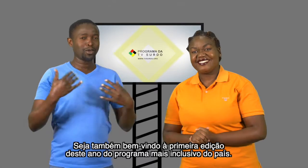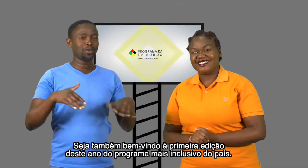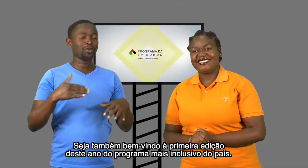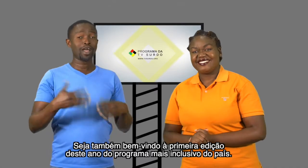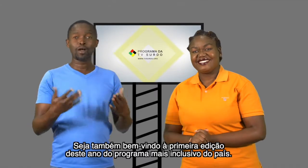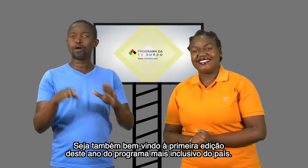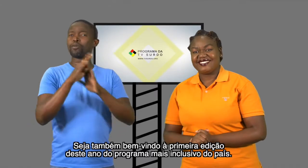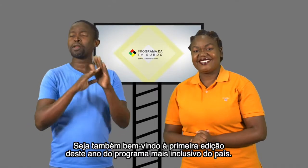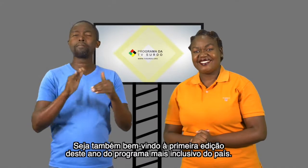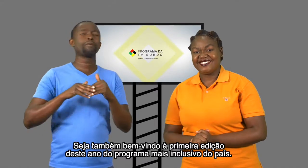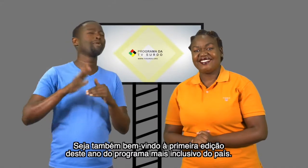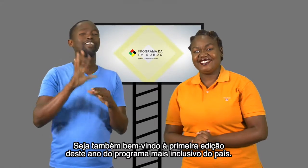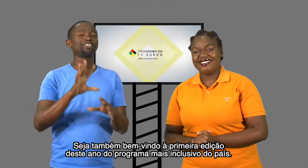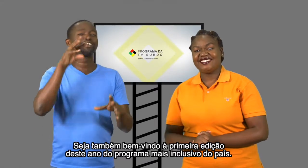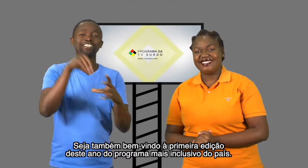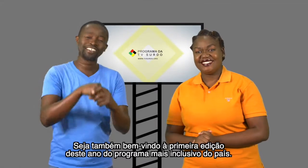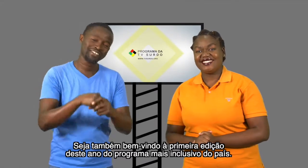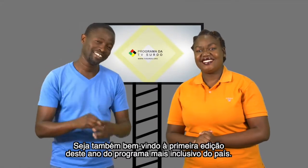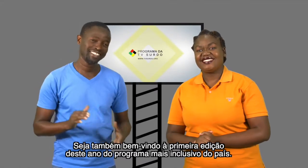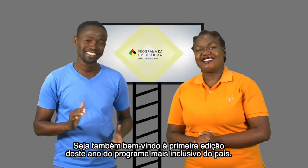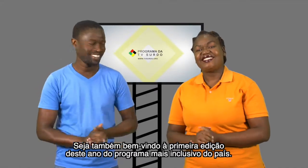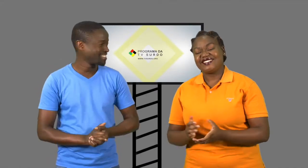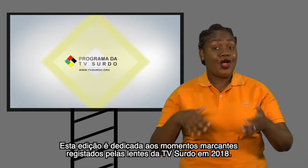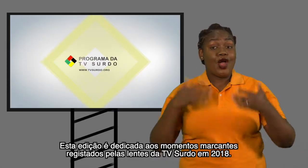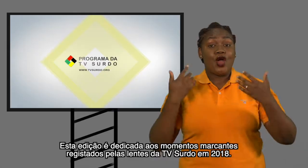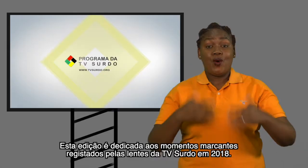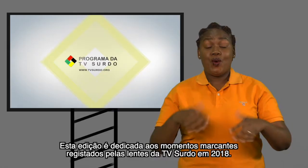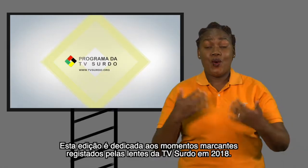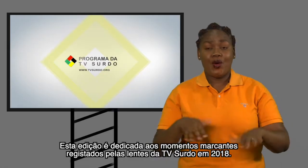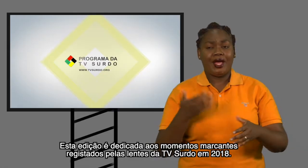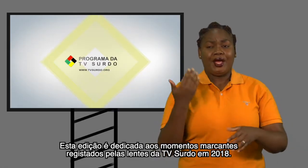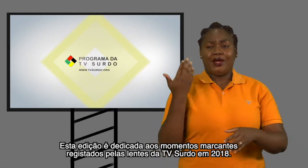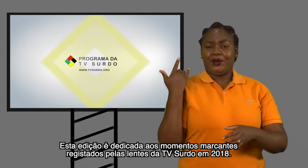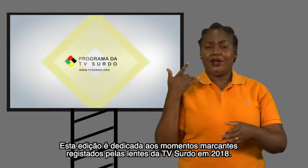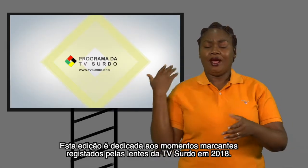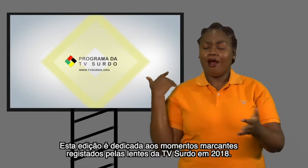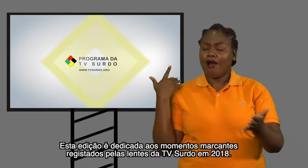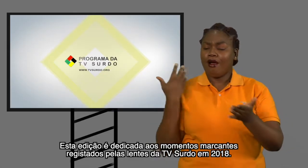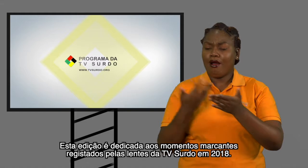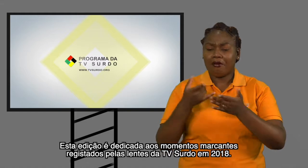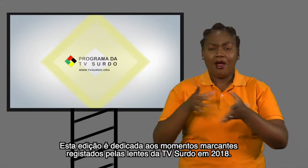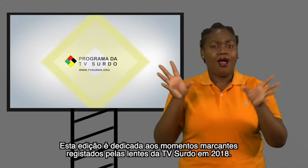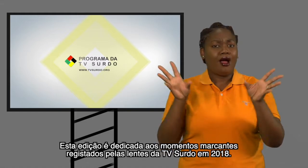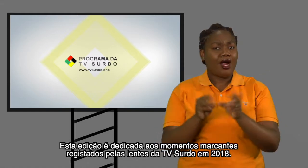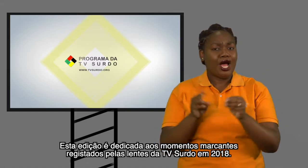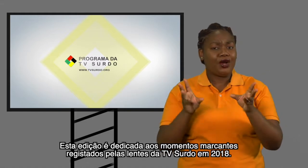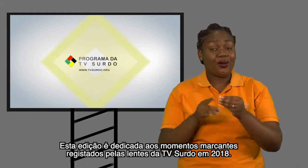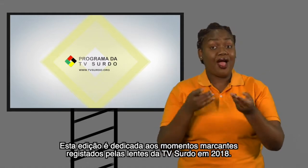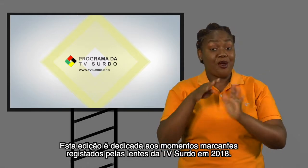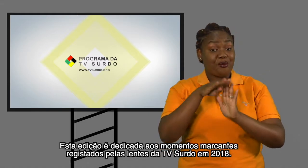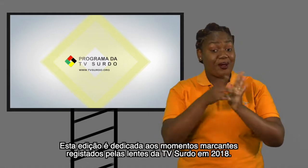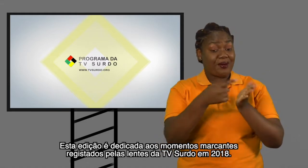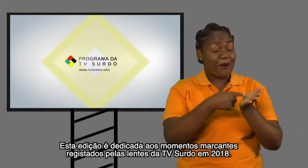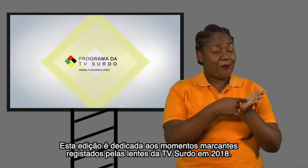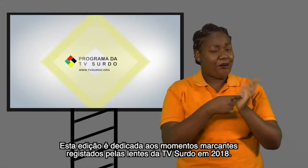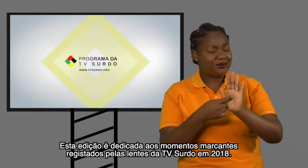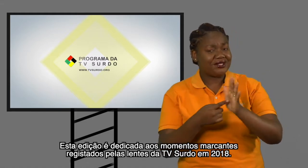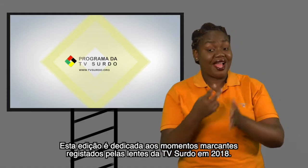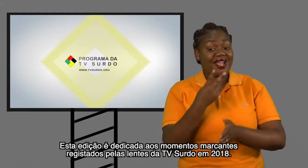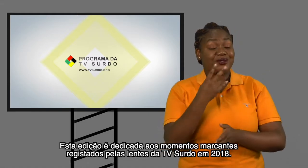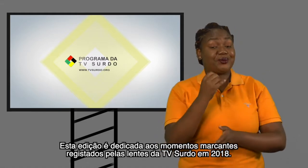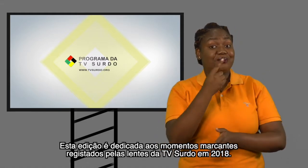programa mais inclusivo do país hu esta edição é dedicada aos momentos marcantes registados